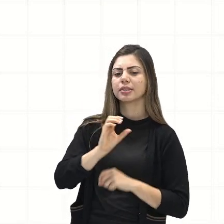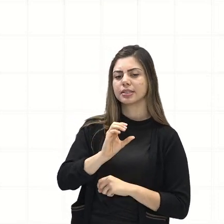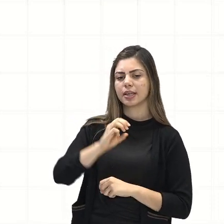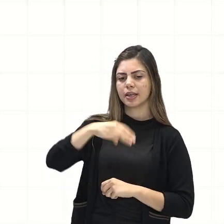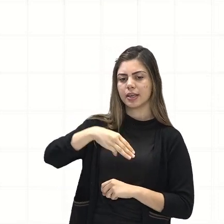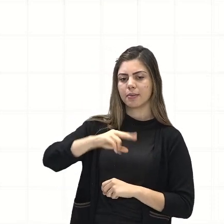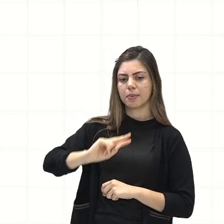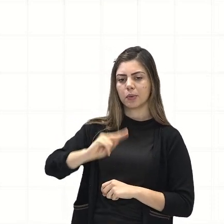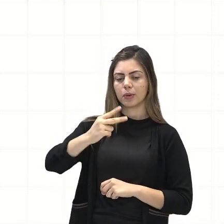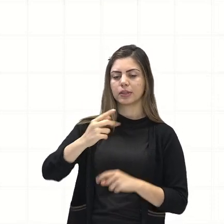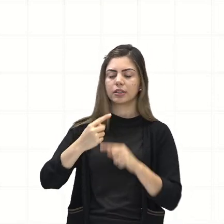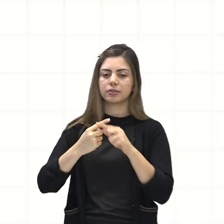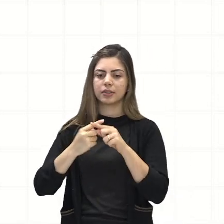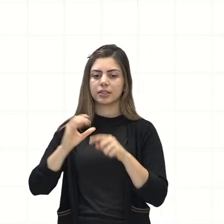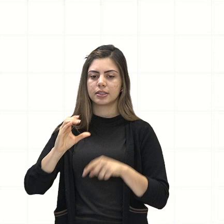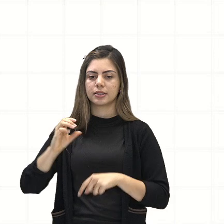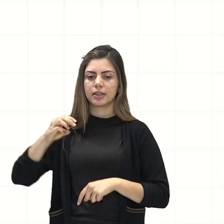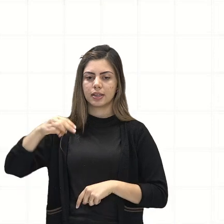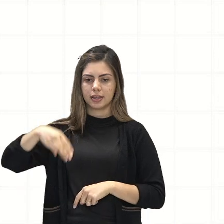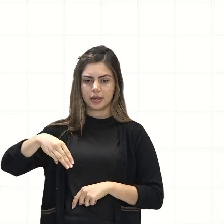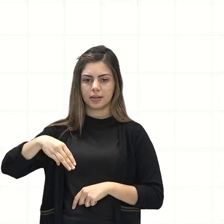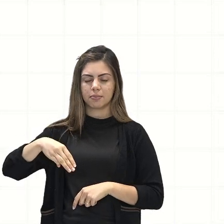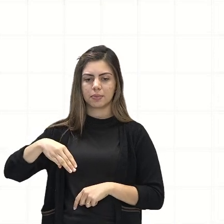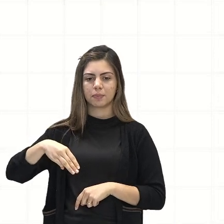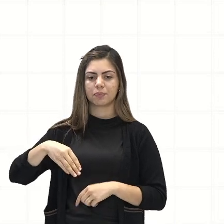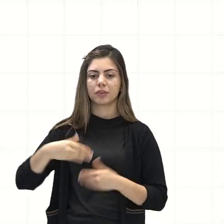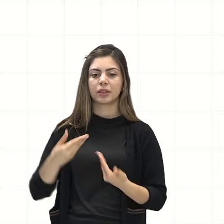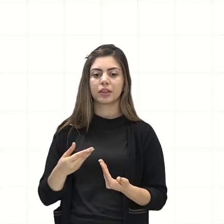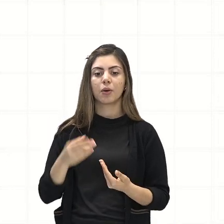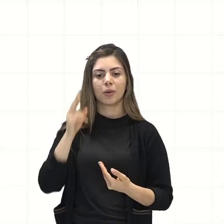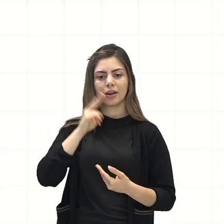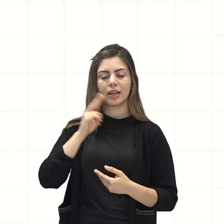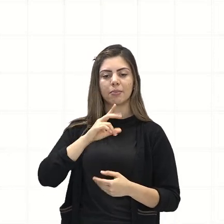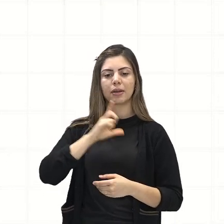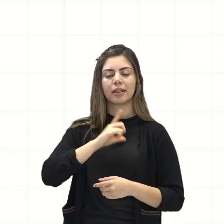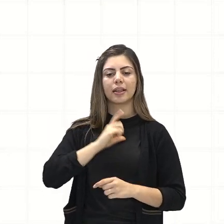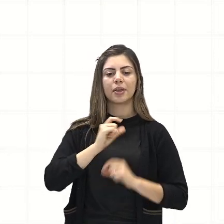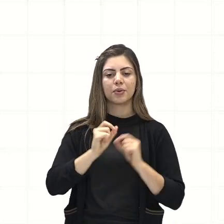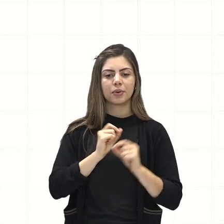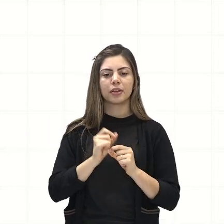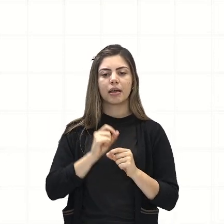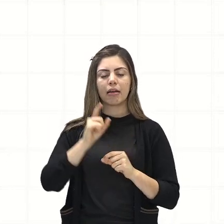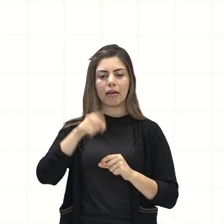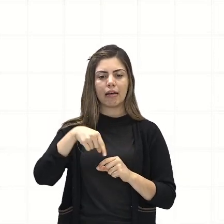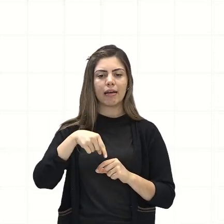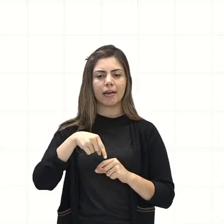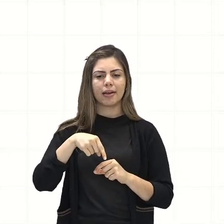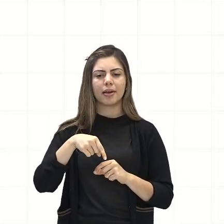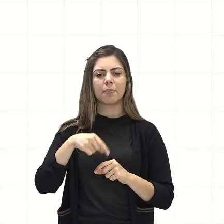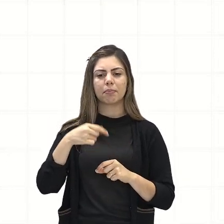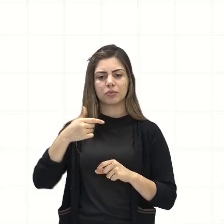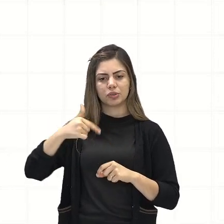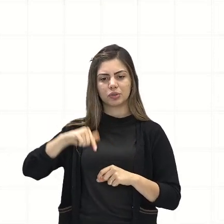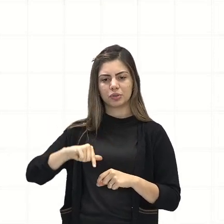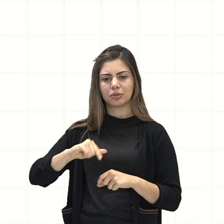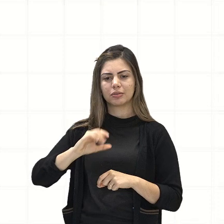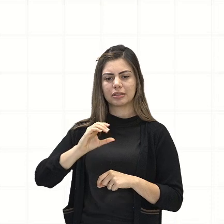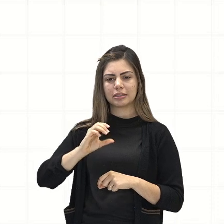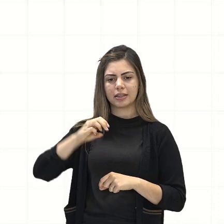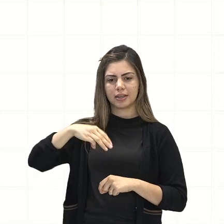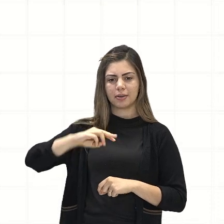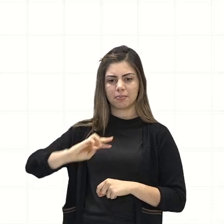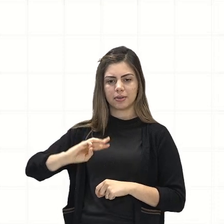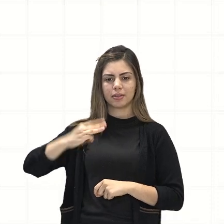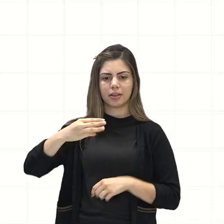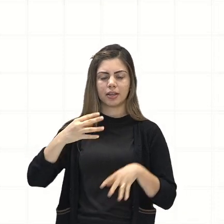vezes cm, propriedade de potência. Repete a base, que é cm, somos expoentes. 2 e 1, 3,